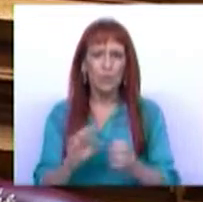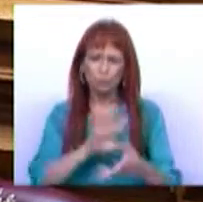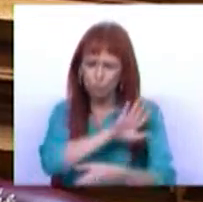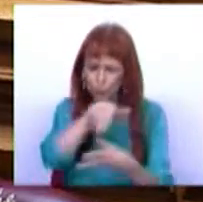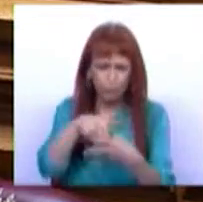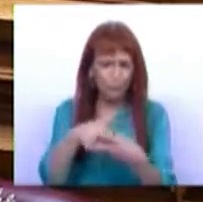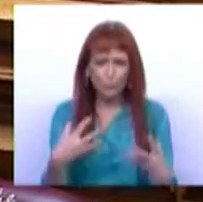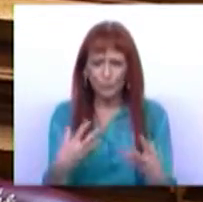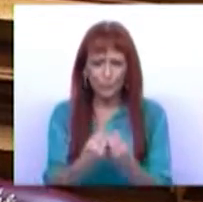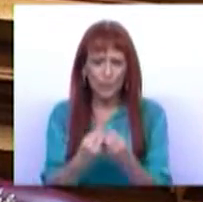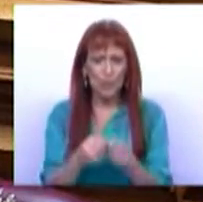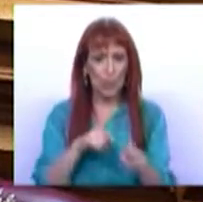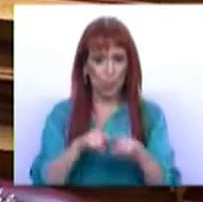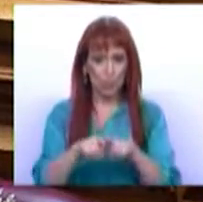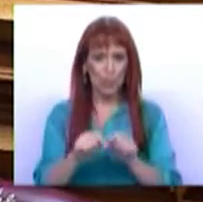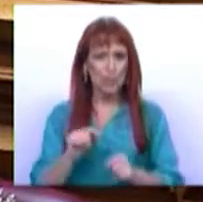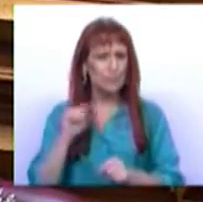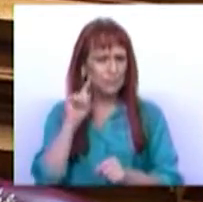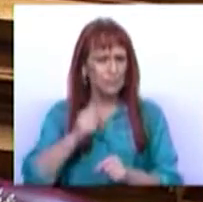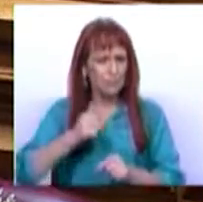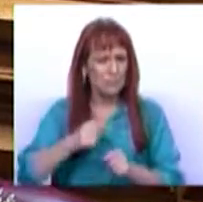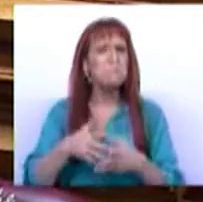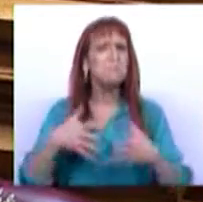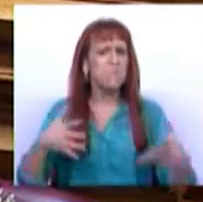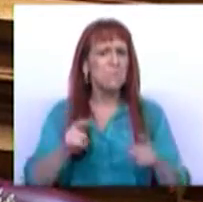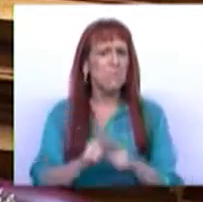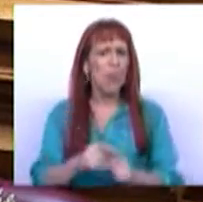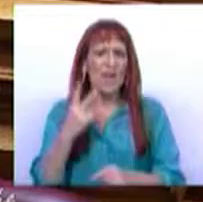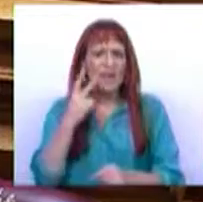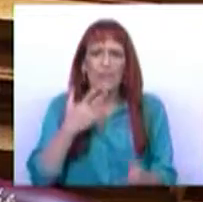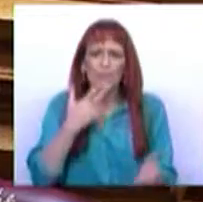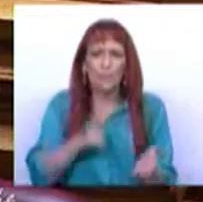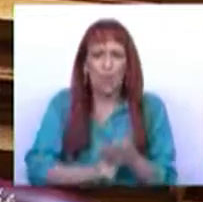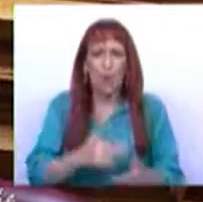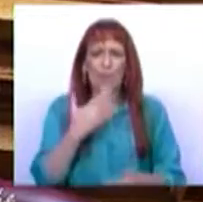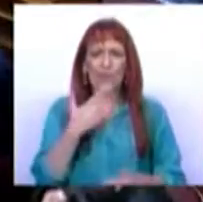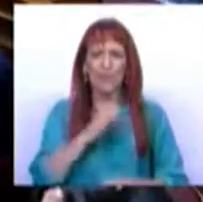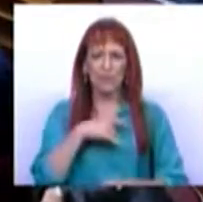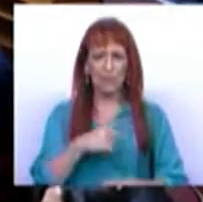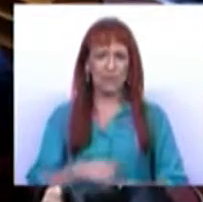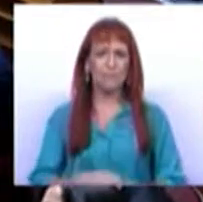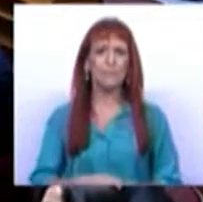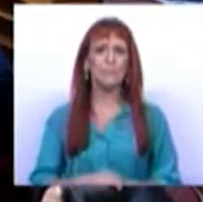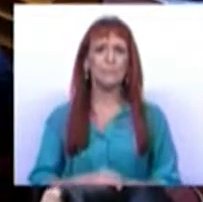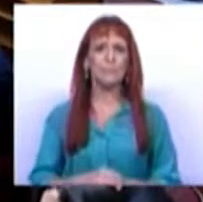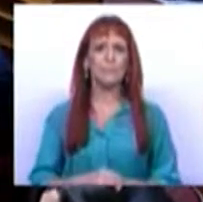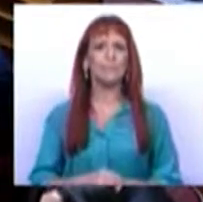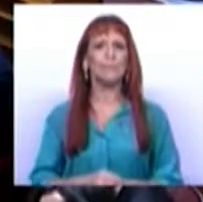agregado, são políticas de fundo, são mesmo a vida real. Muito obrigado, Sr. Presidente.